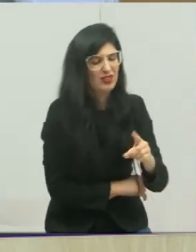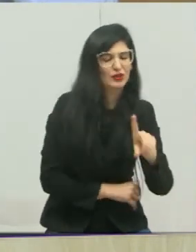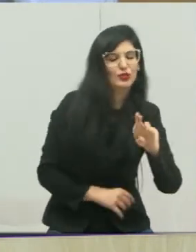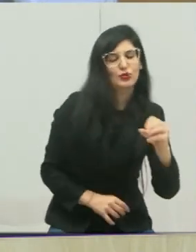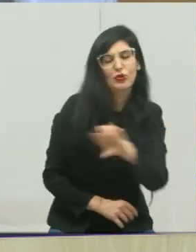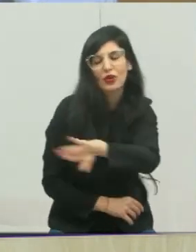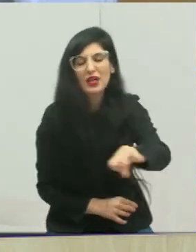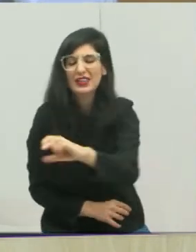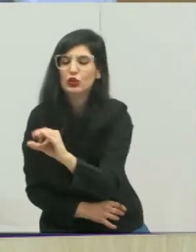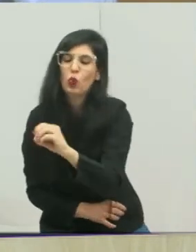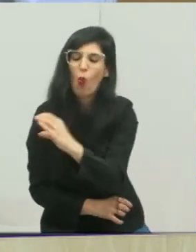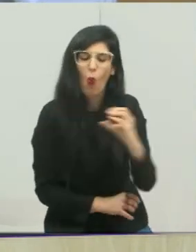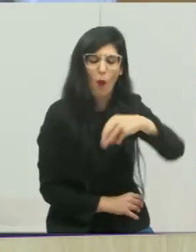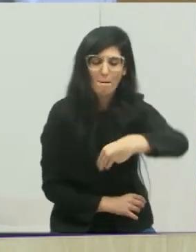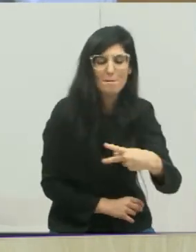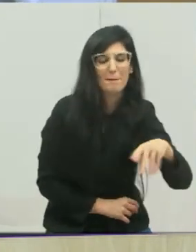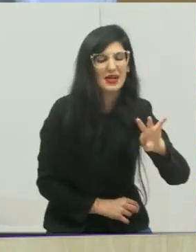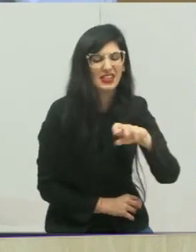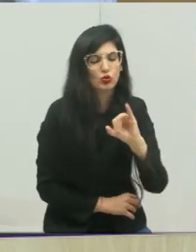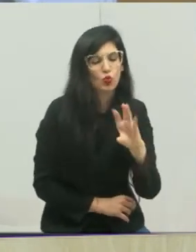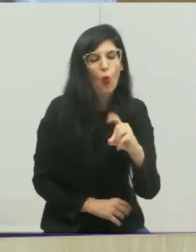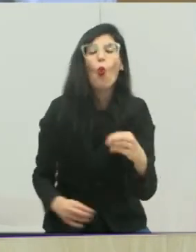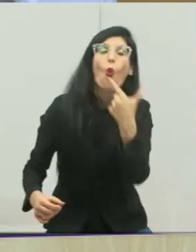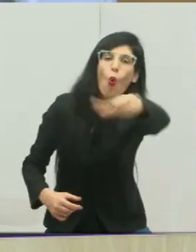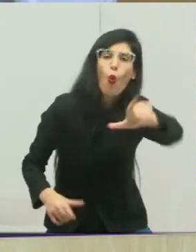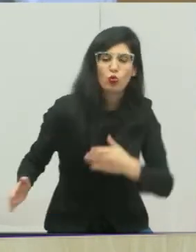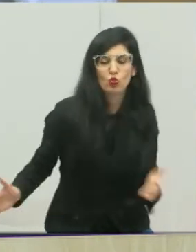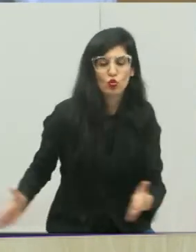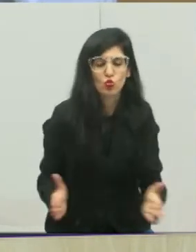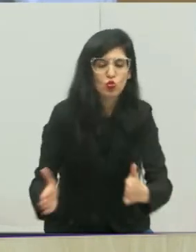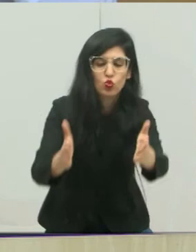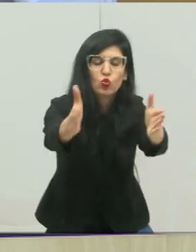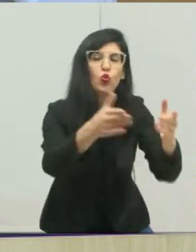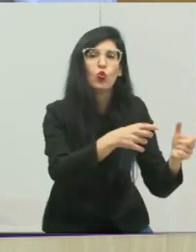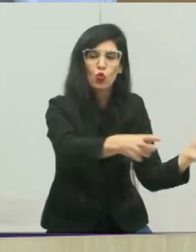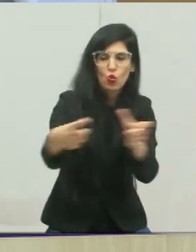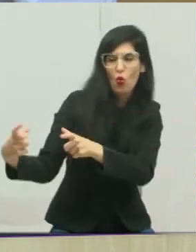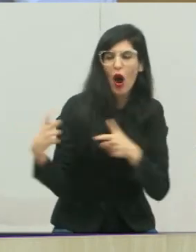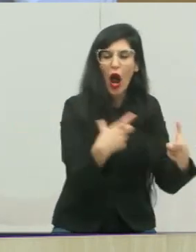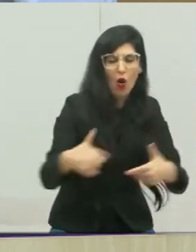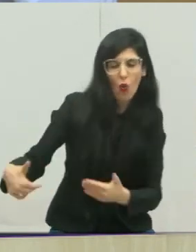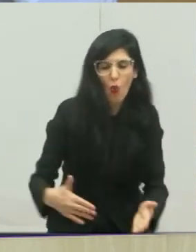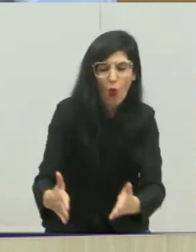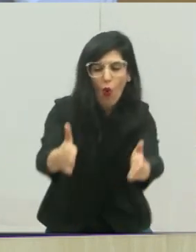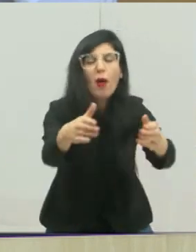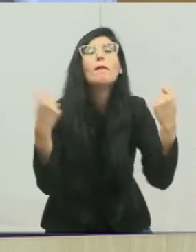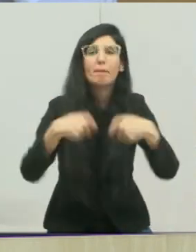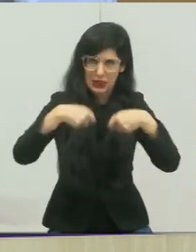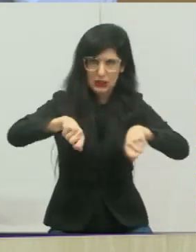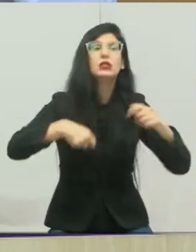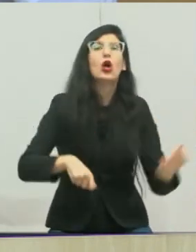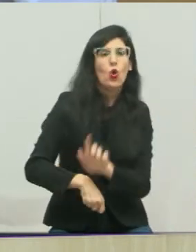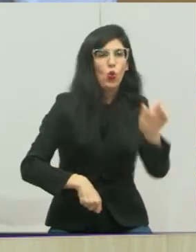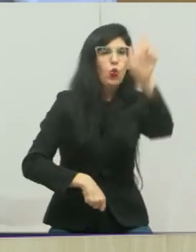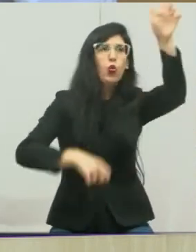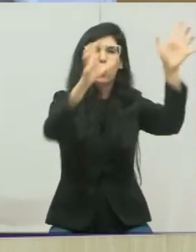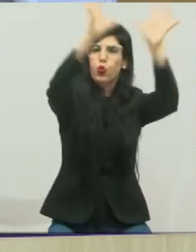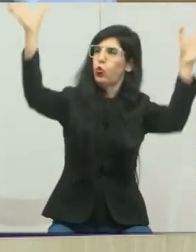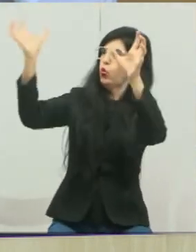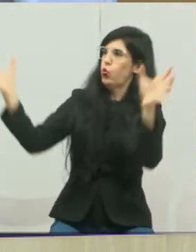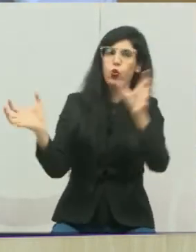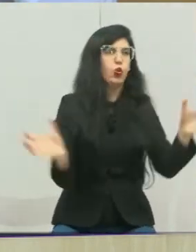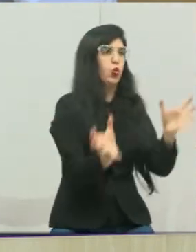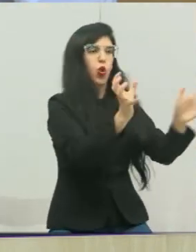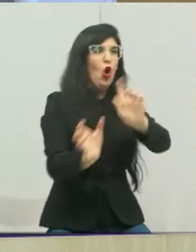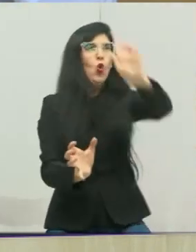Comunidade Rio Comprido e demais córregos que apresentação de planos de aplicação de fumacê e combate aos pernilongos.